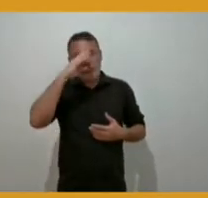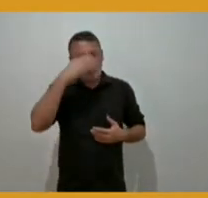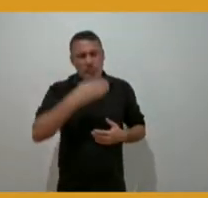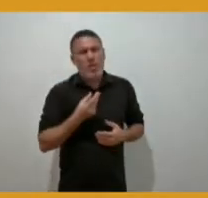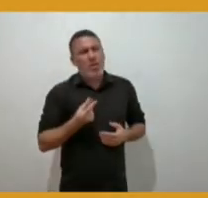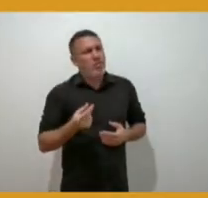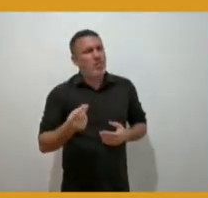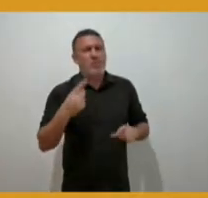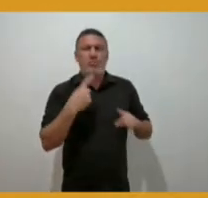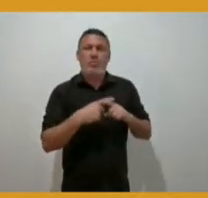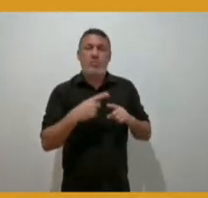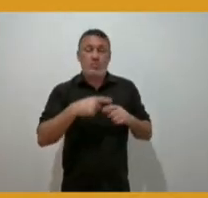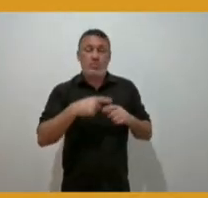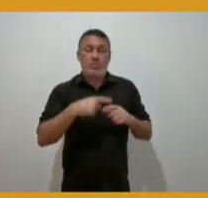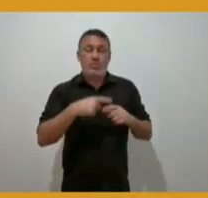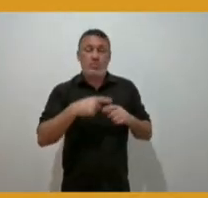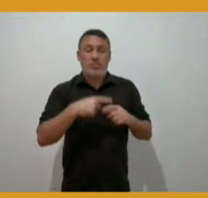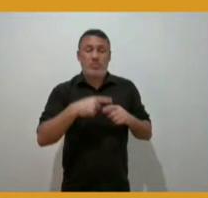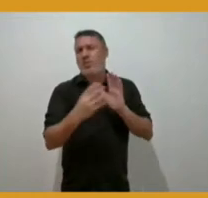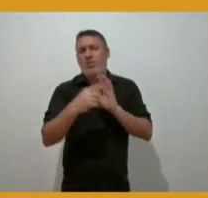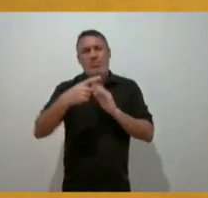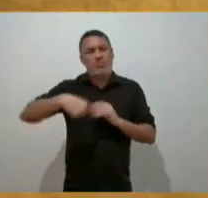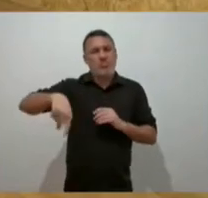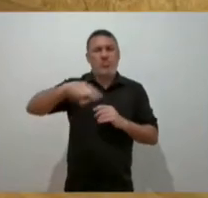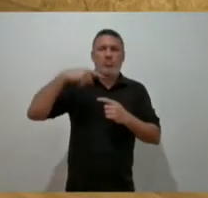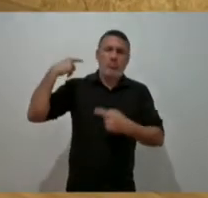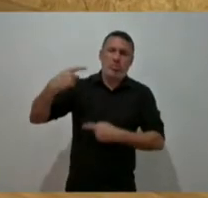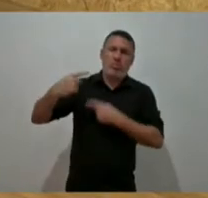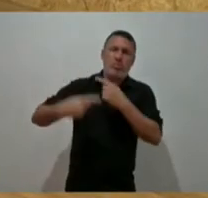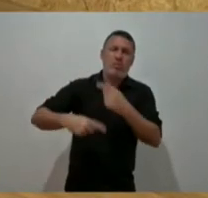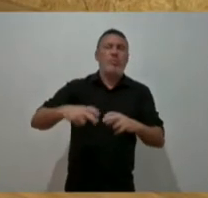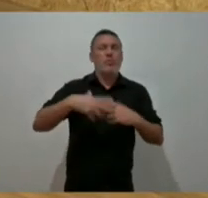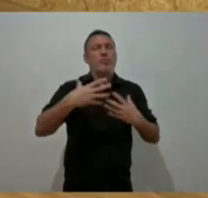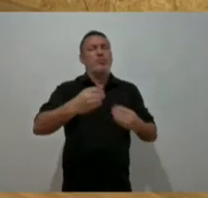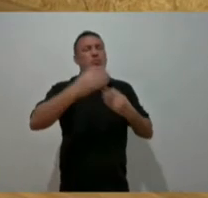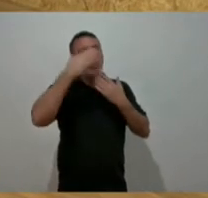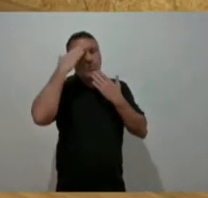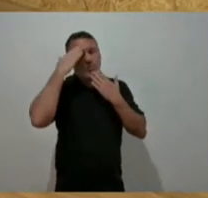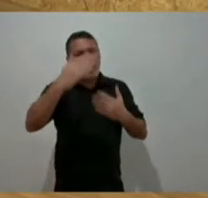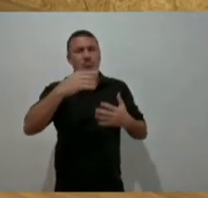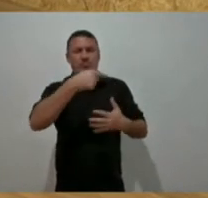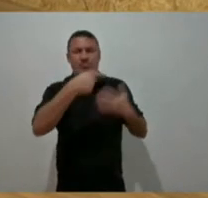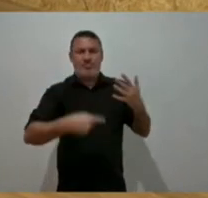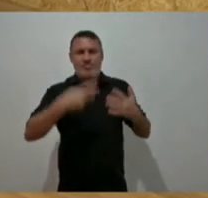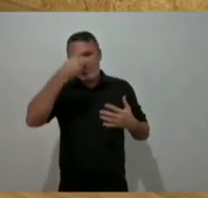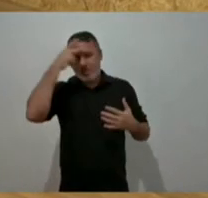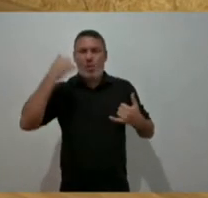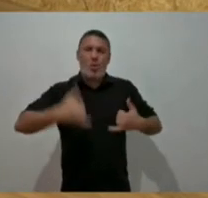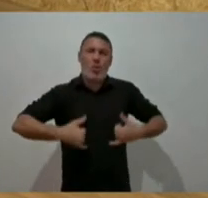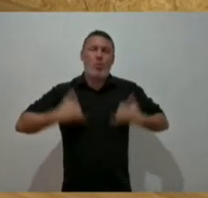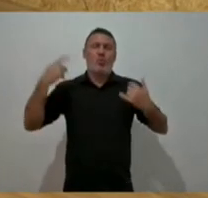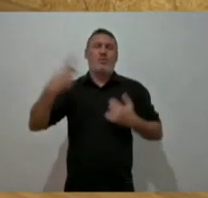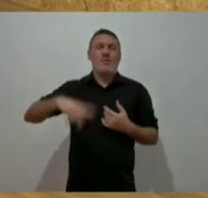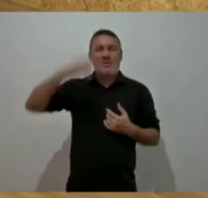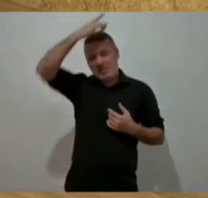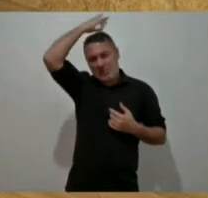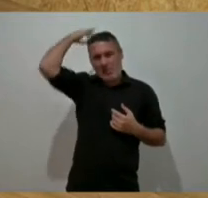grandes legados. E o nosso muito obrigado. Vocês são orgulho capixaba.